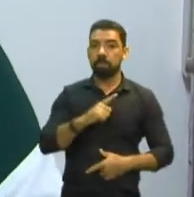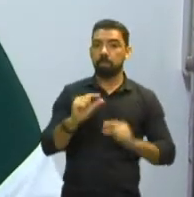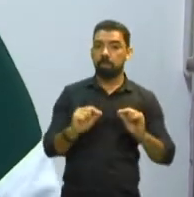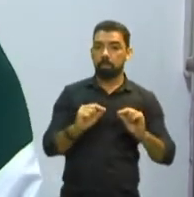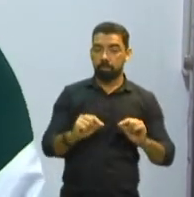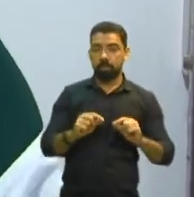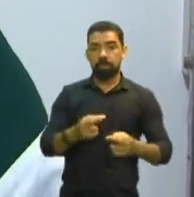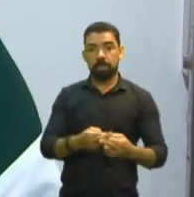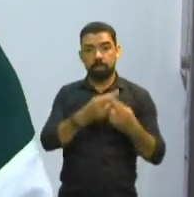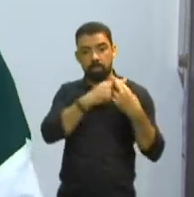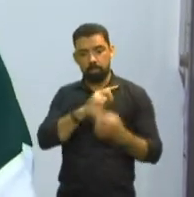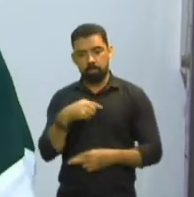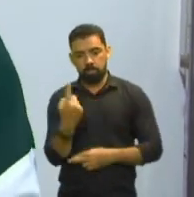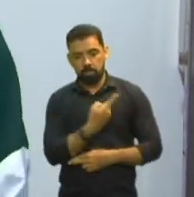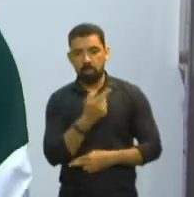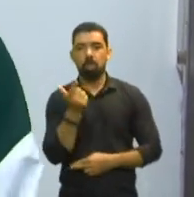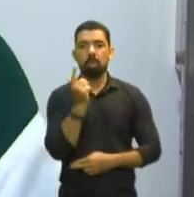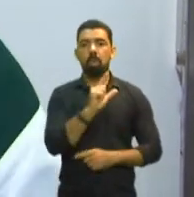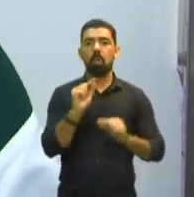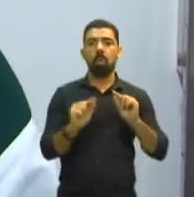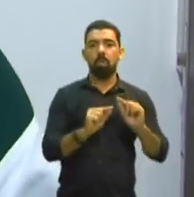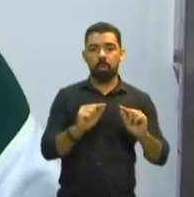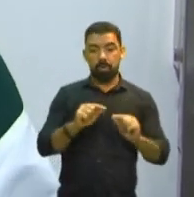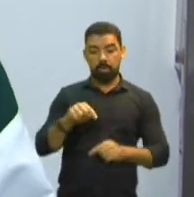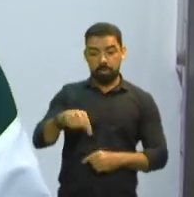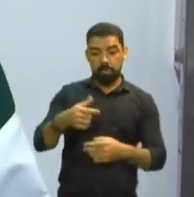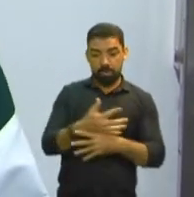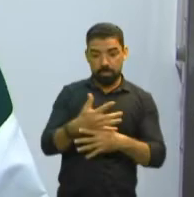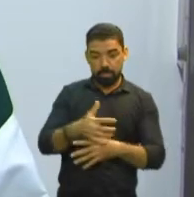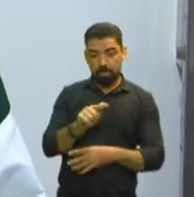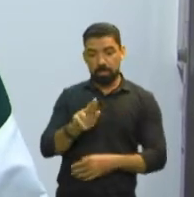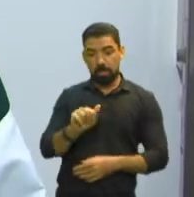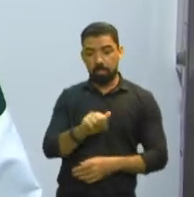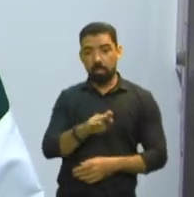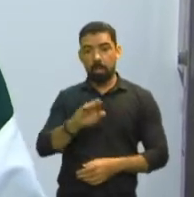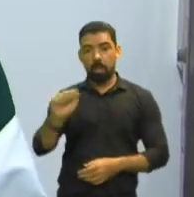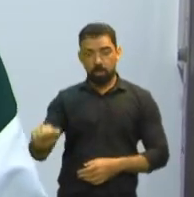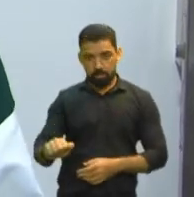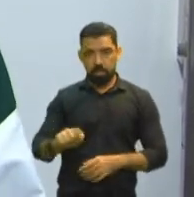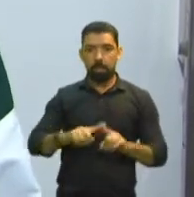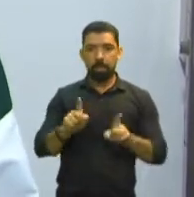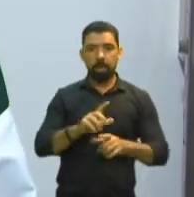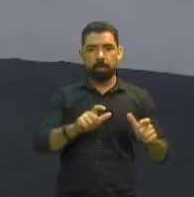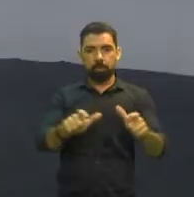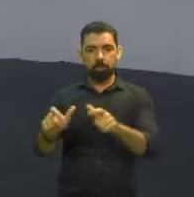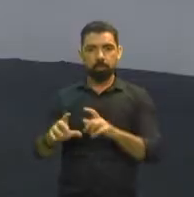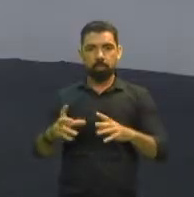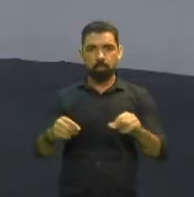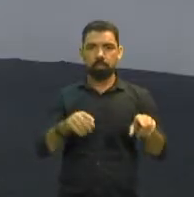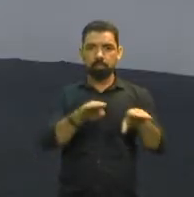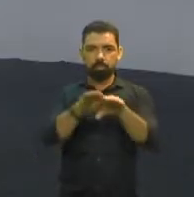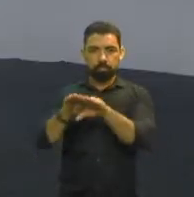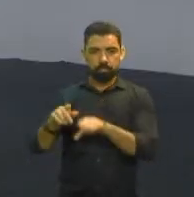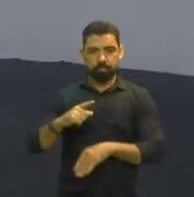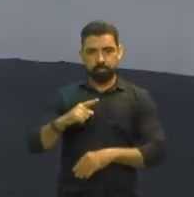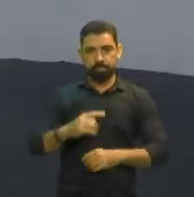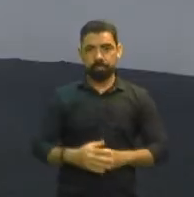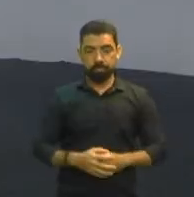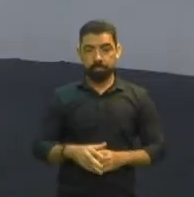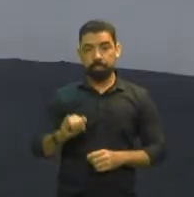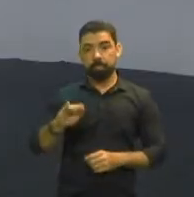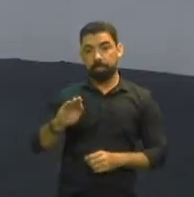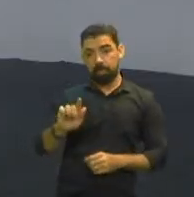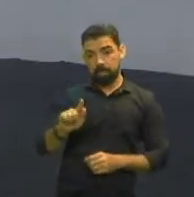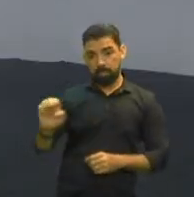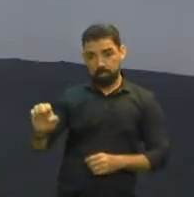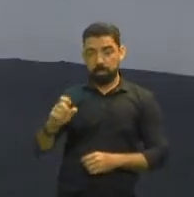iremos transformar não só Guaiúba, mas todos os locais que pensem iguais. O IBGE Ceará e o